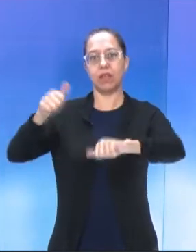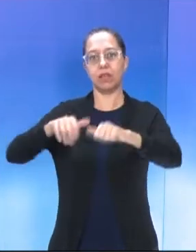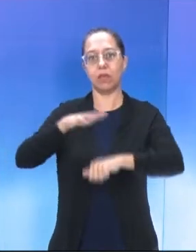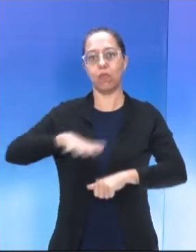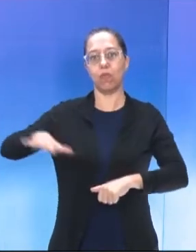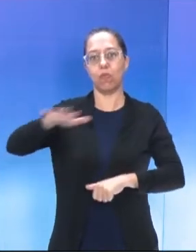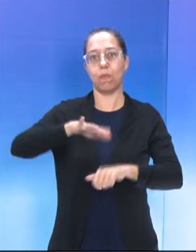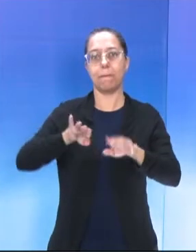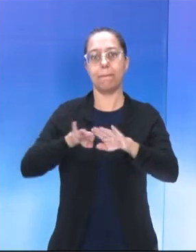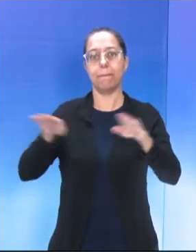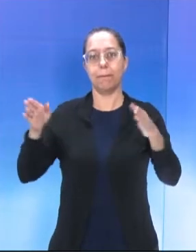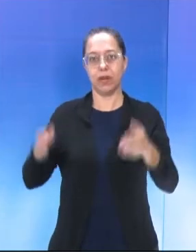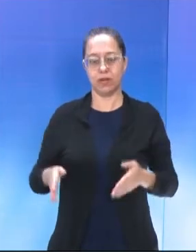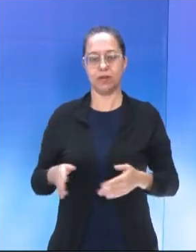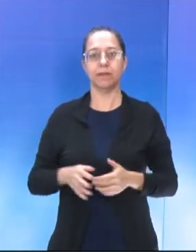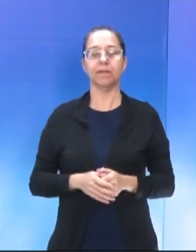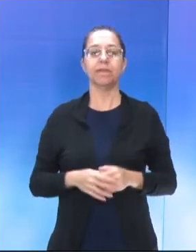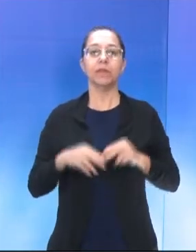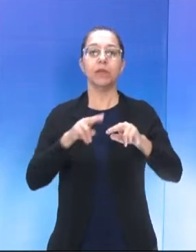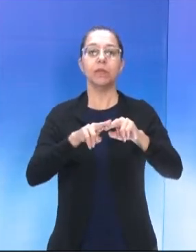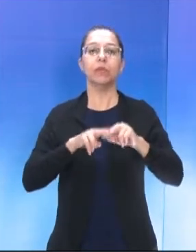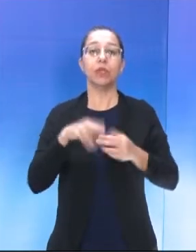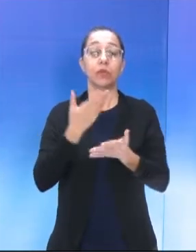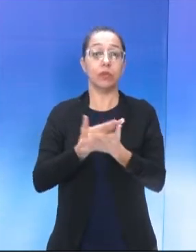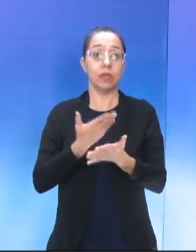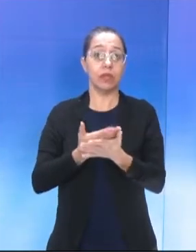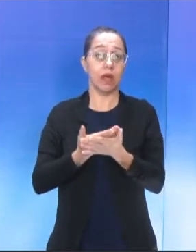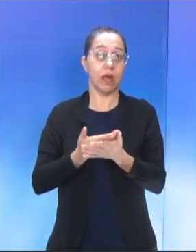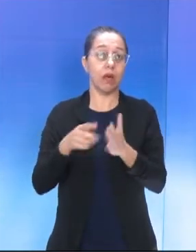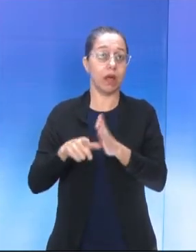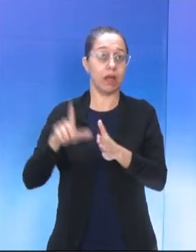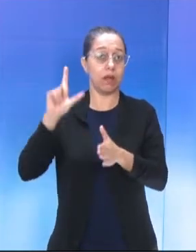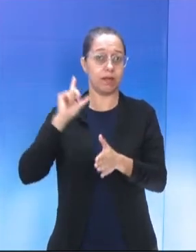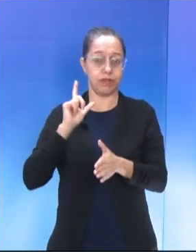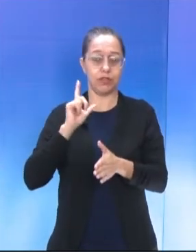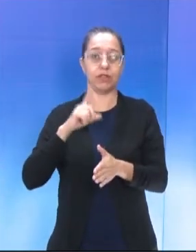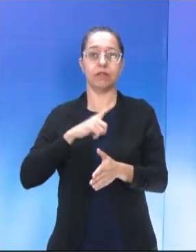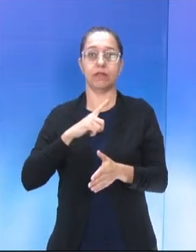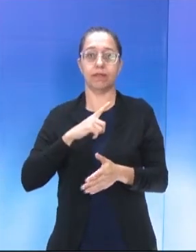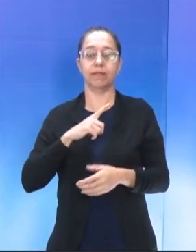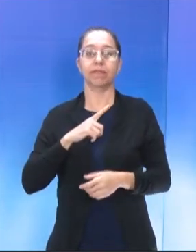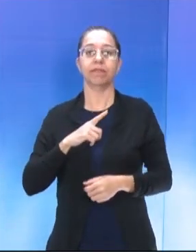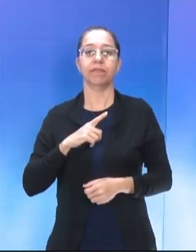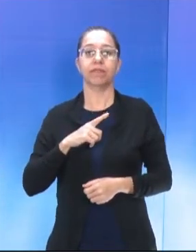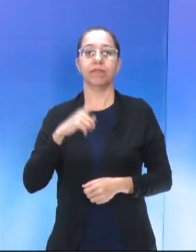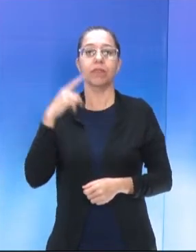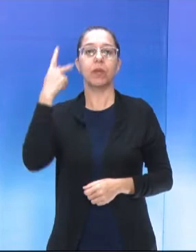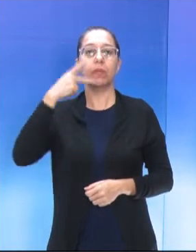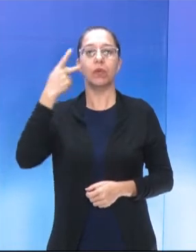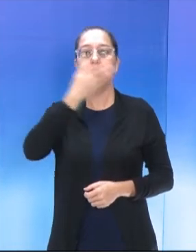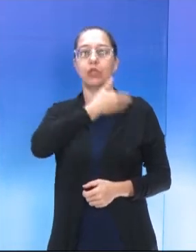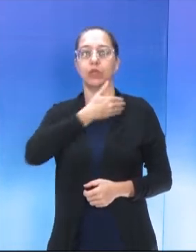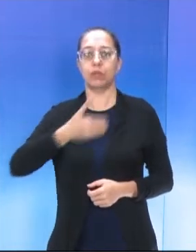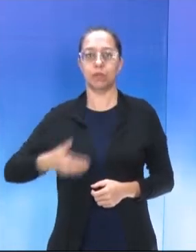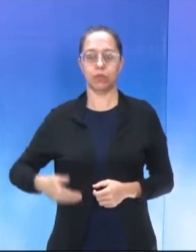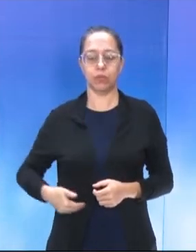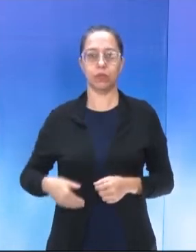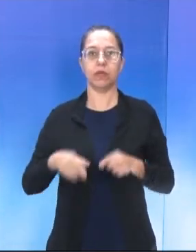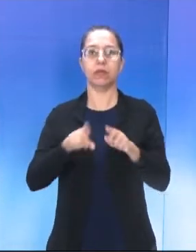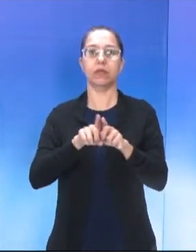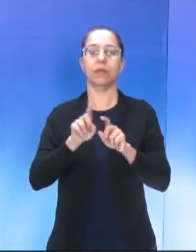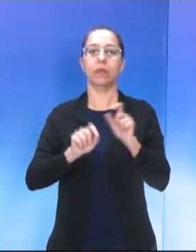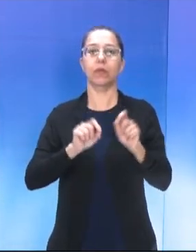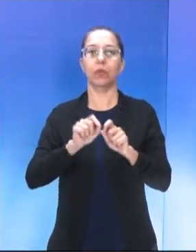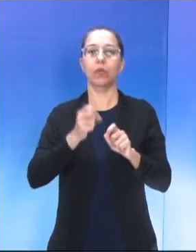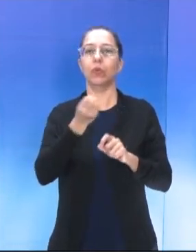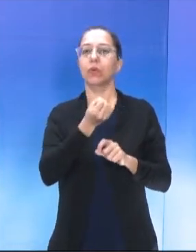Entendido? Então, na aula anterior, nós falamos de políticas públicas, falamos um pouco o que